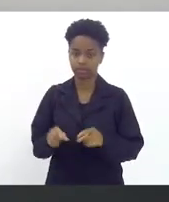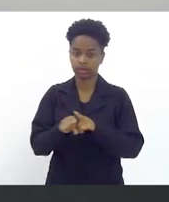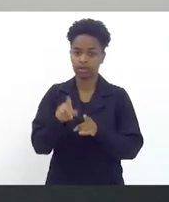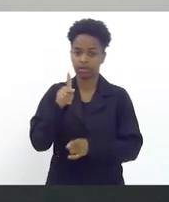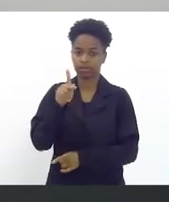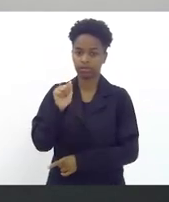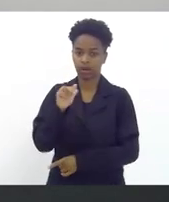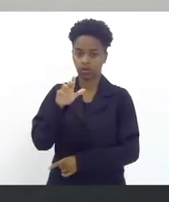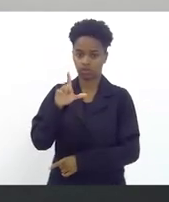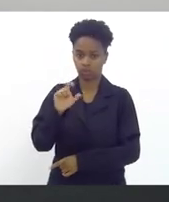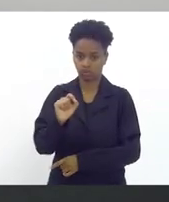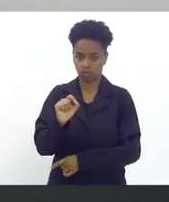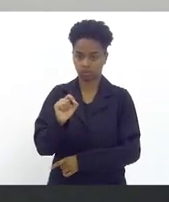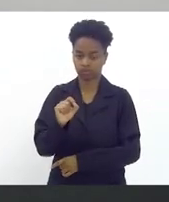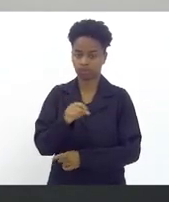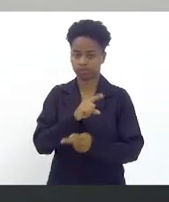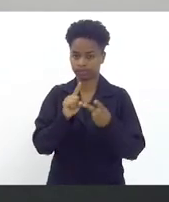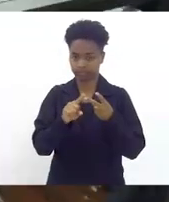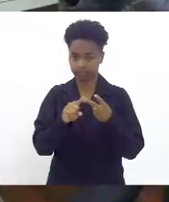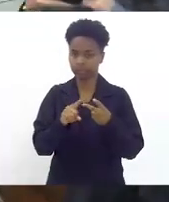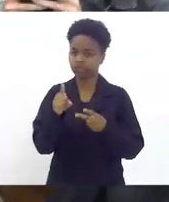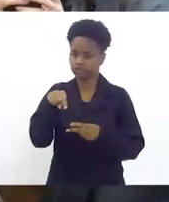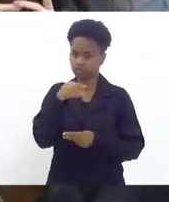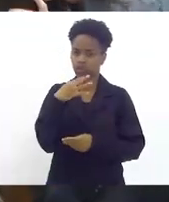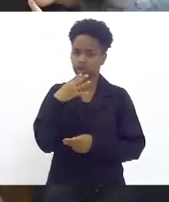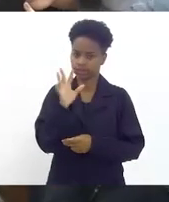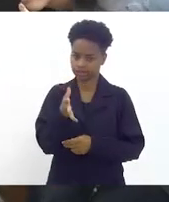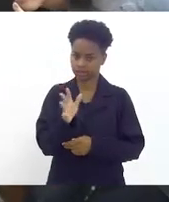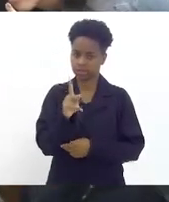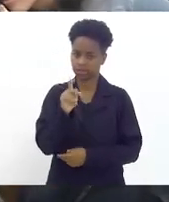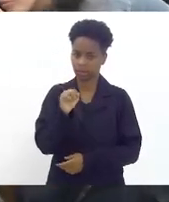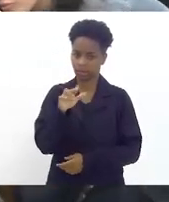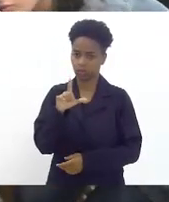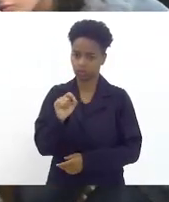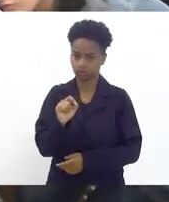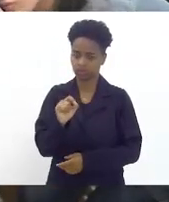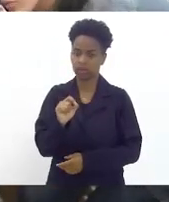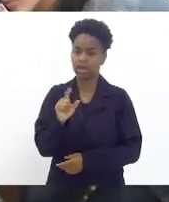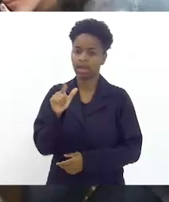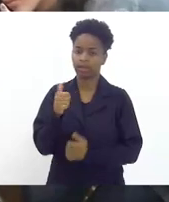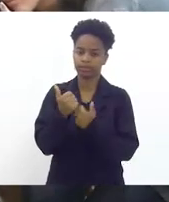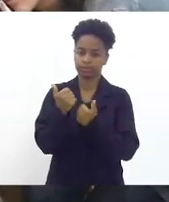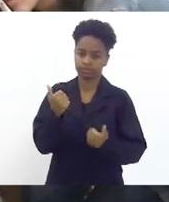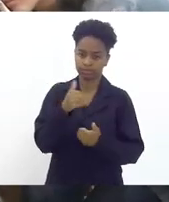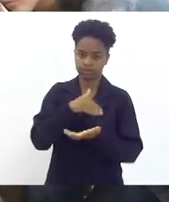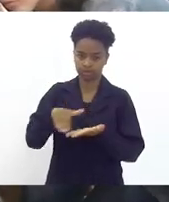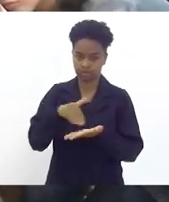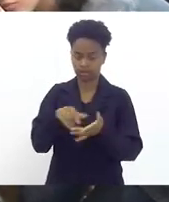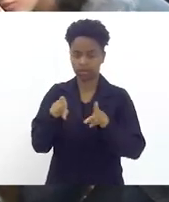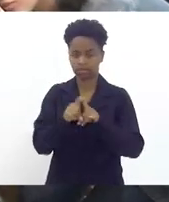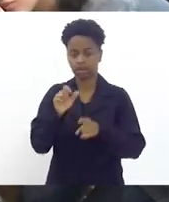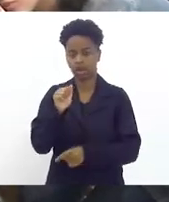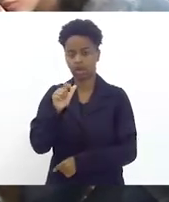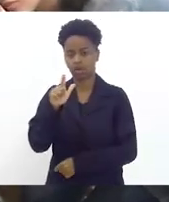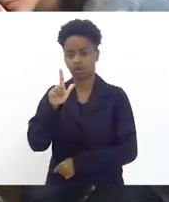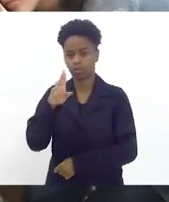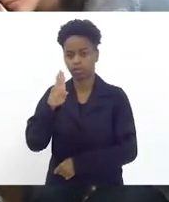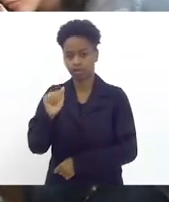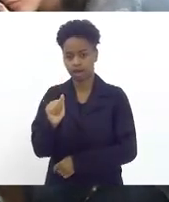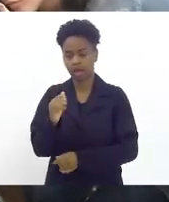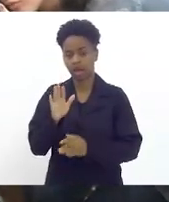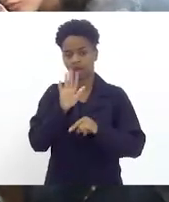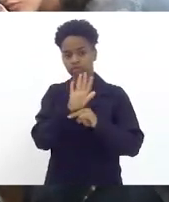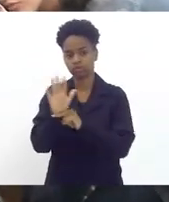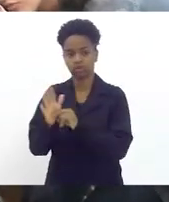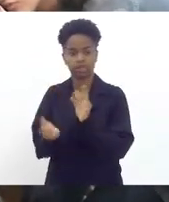Paulo bigen tá aqui o Paulo BD game muita gente conhece o Paulo foi secretário Alba ajudou a criar vários e vários